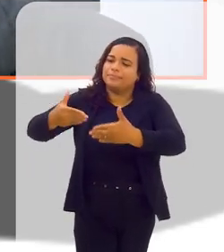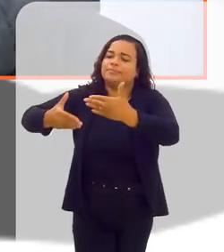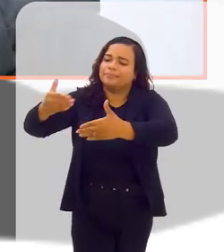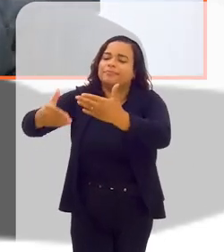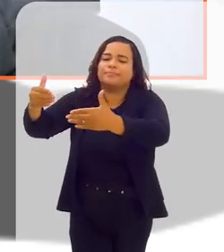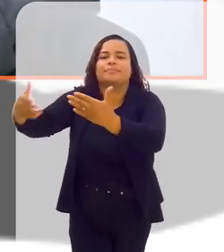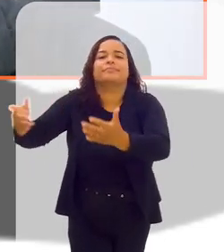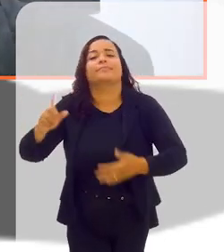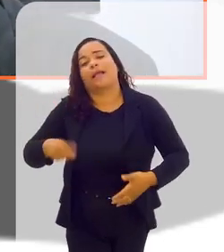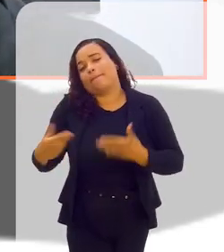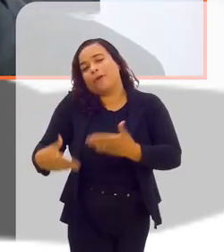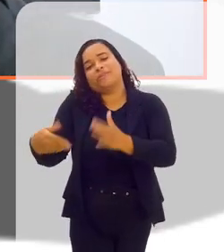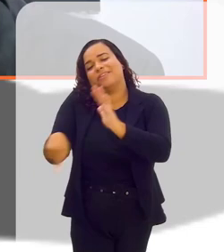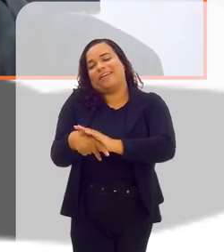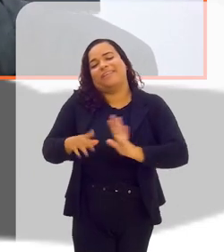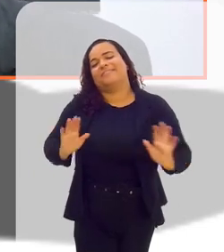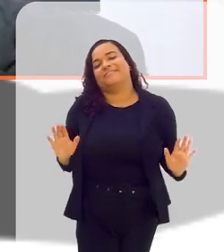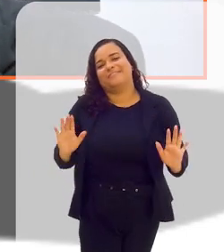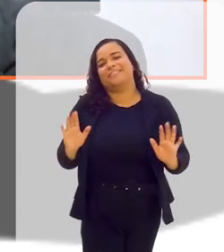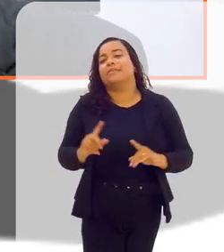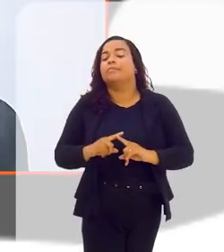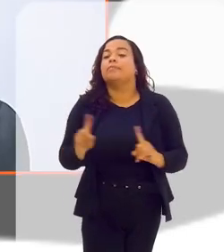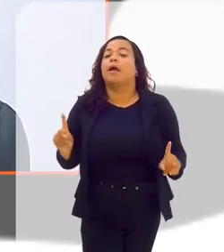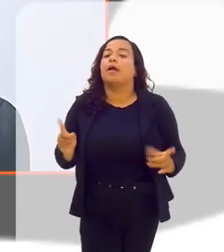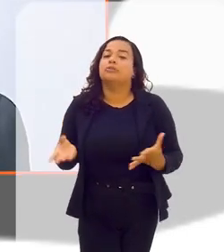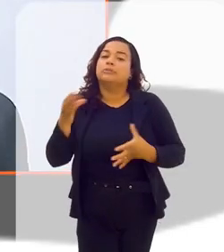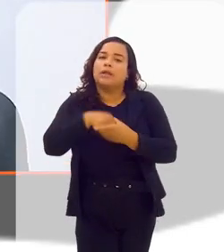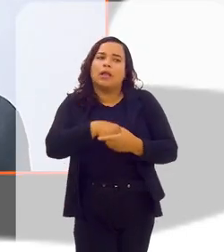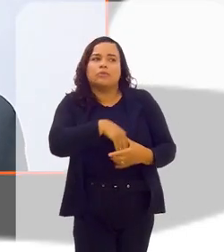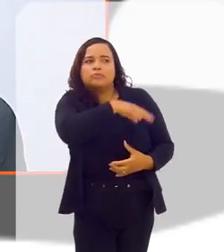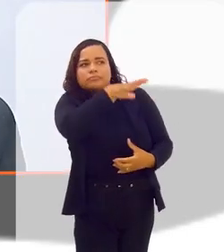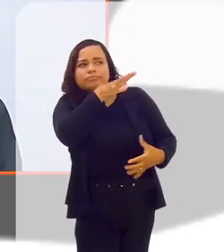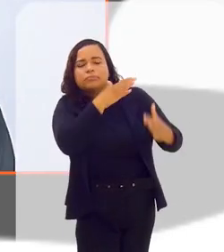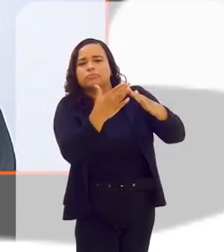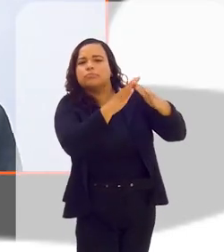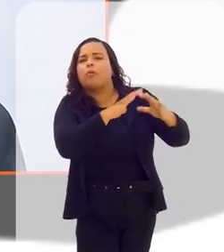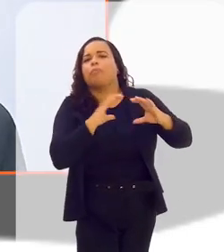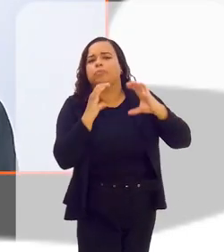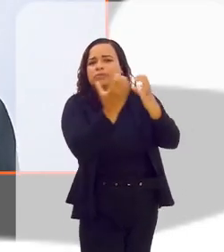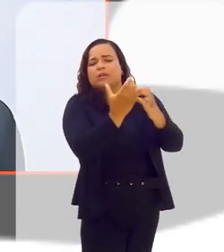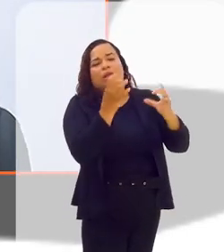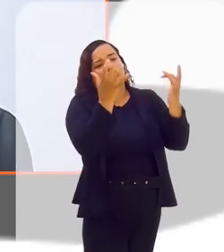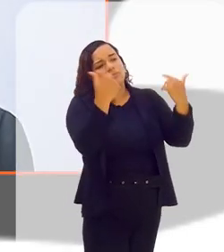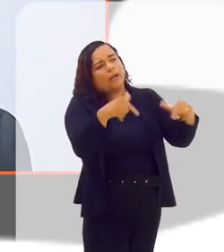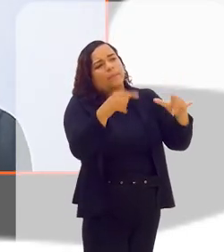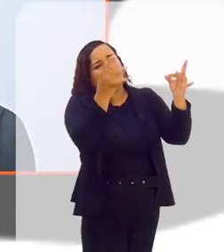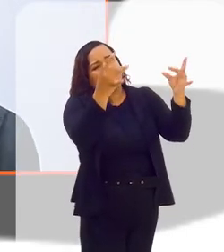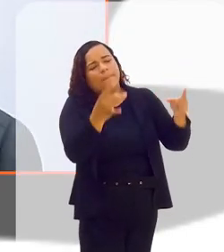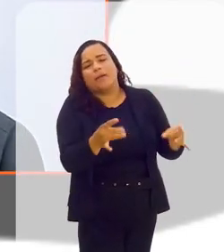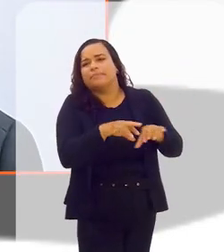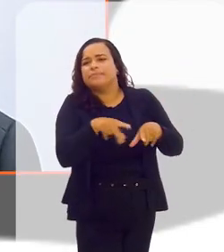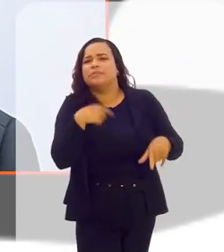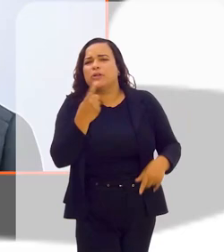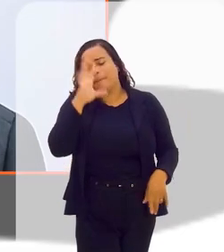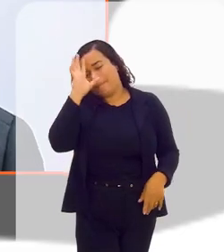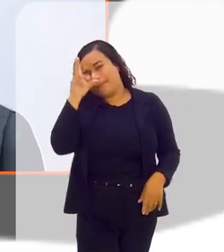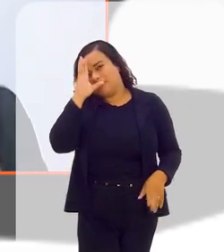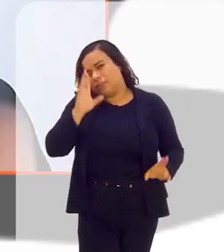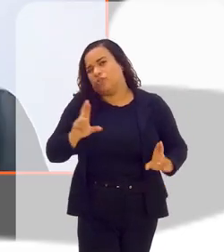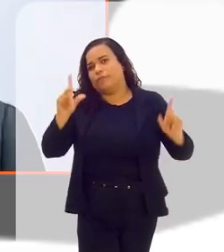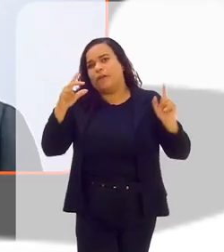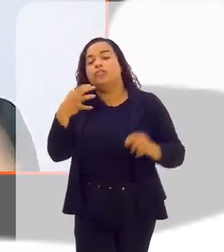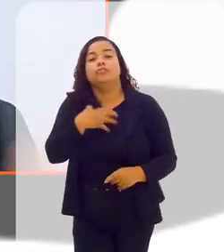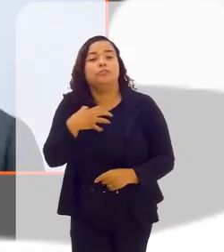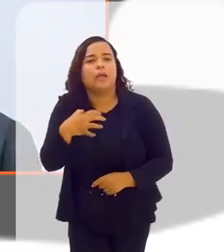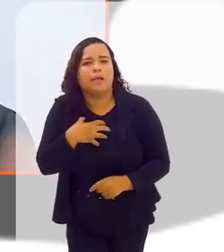outra maneira, o pessoal já teria feito. Mas, dentro das comunidades, que é um trabalho mais específico, a gente